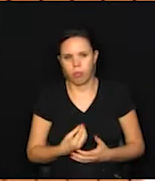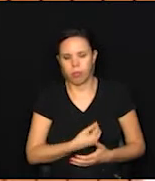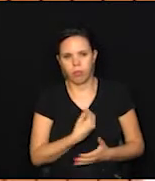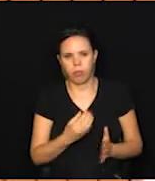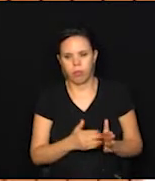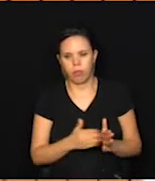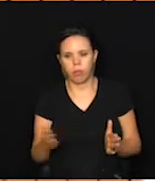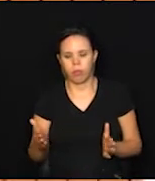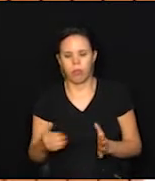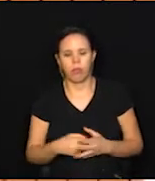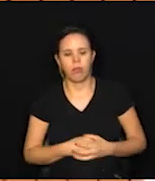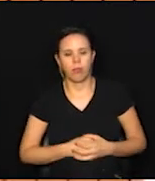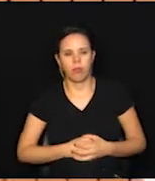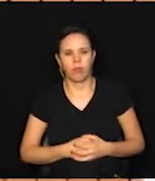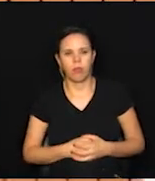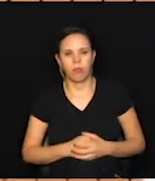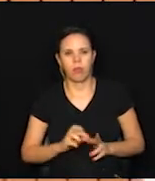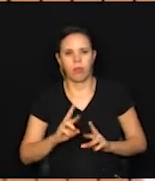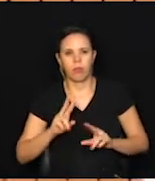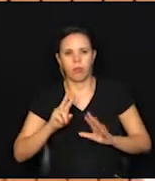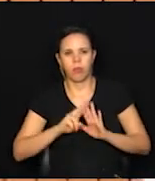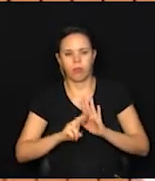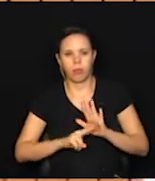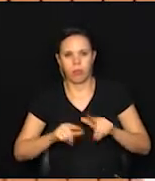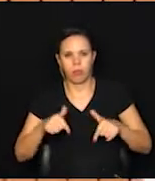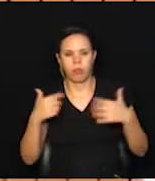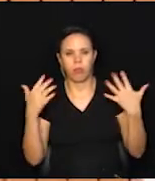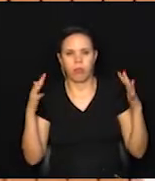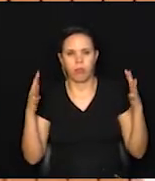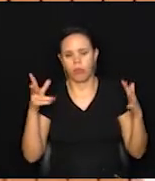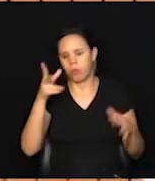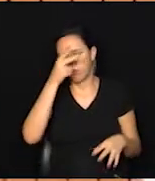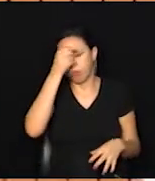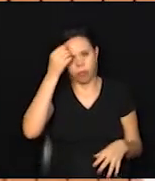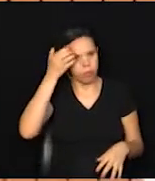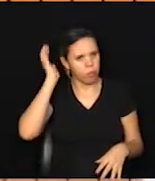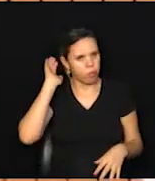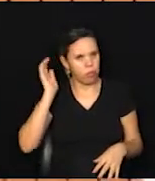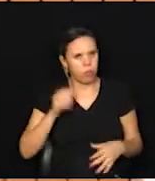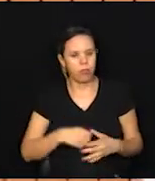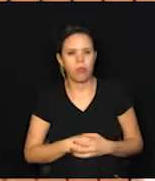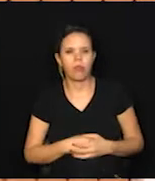aí de várias medidas, de parabenizar já o prefeito Dário